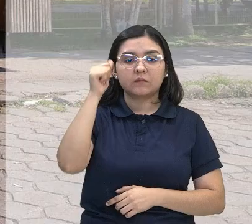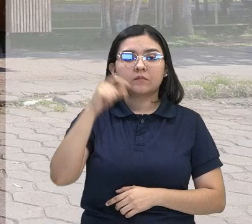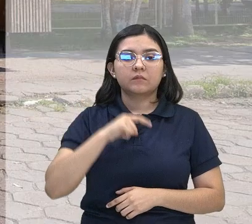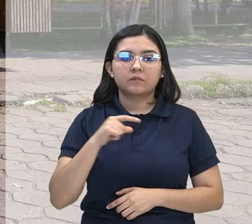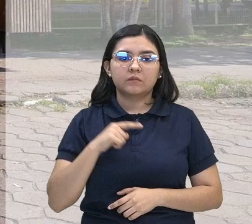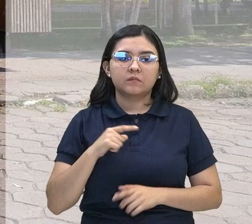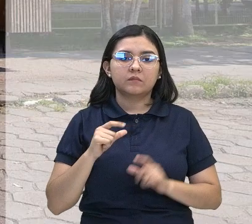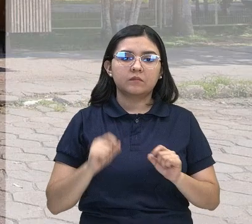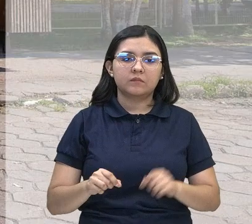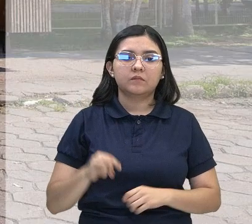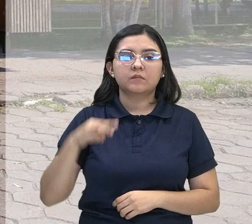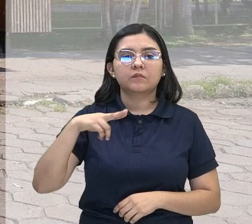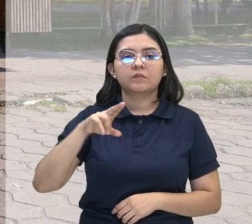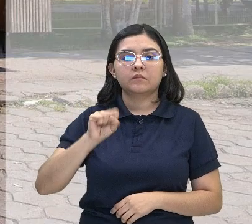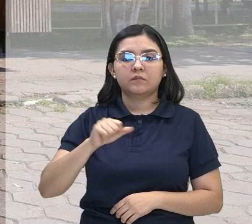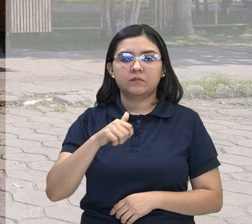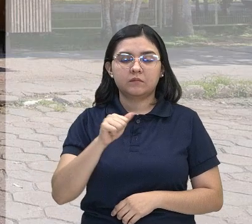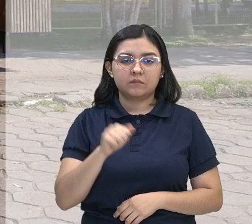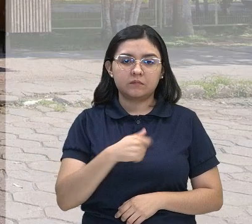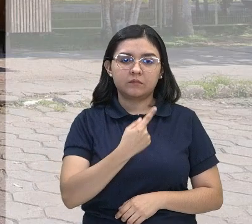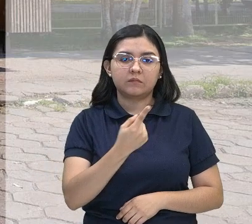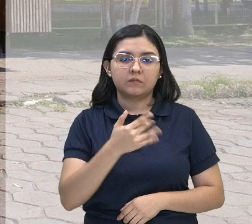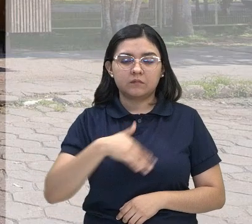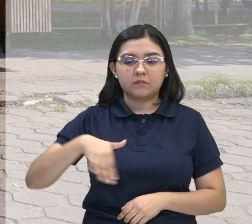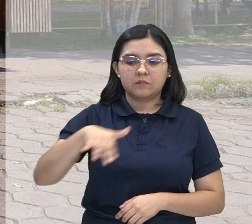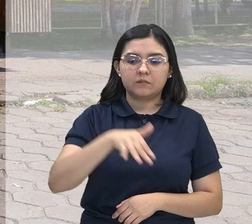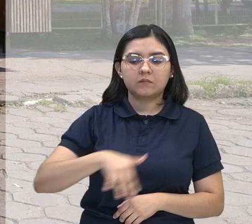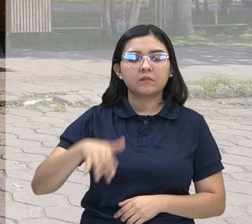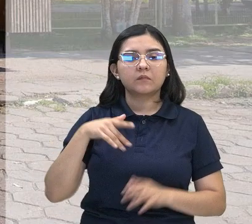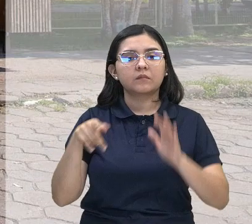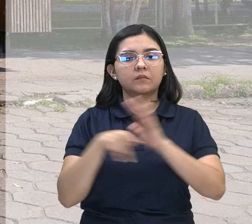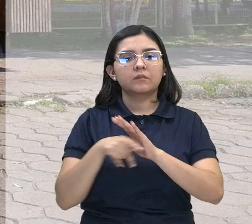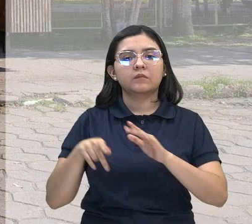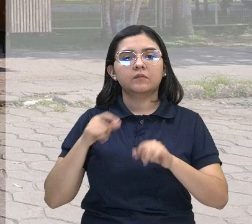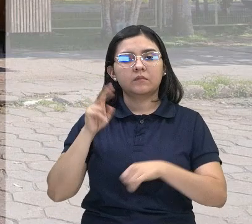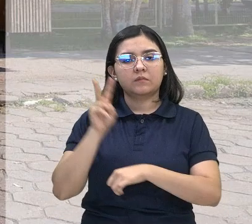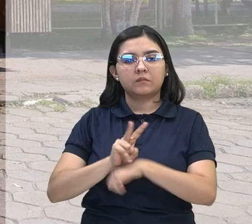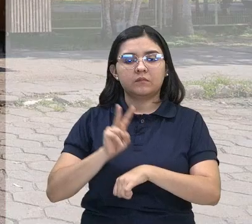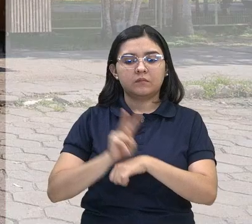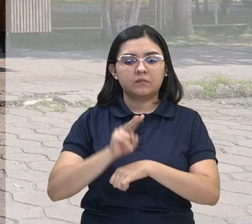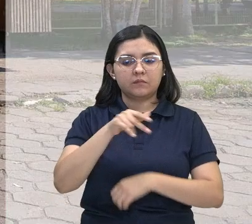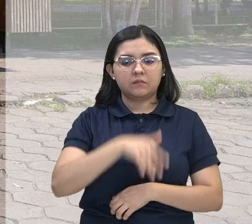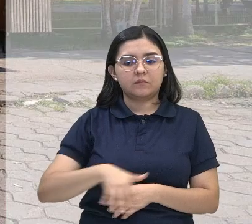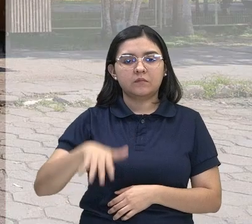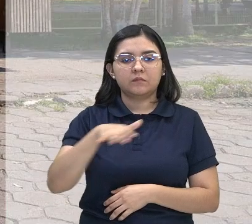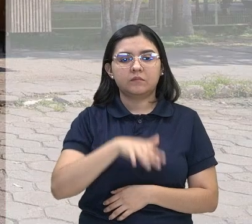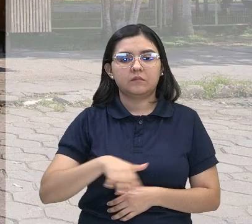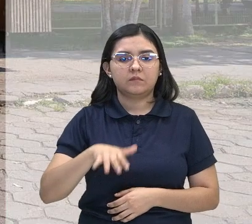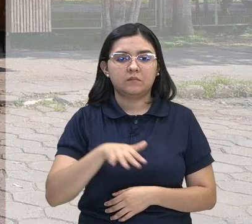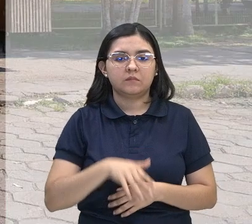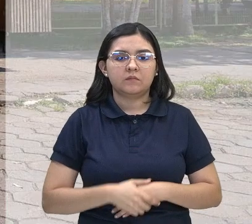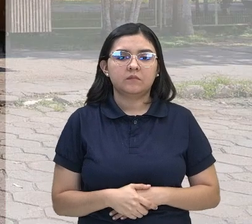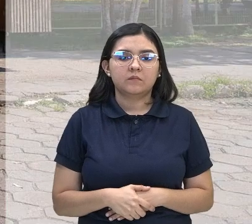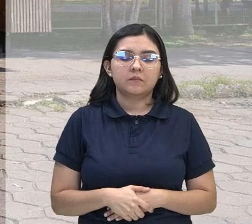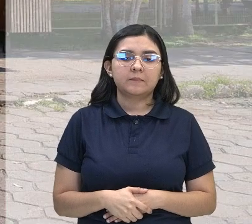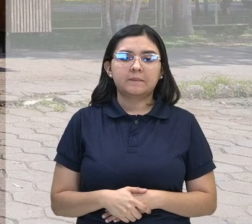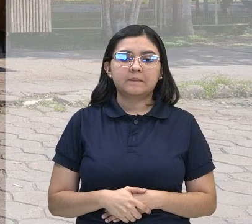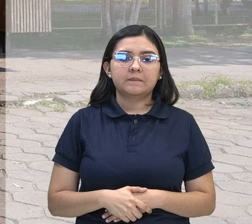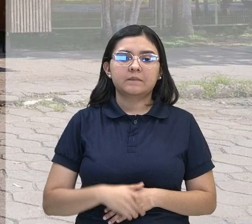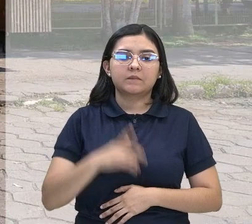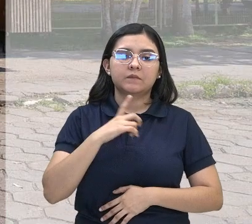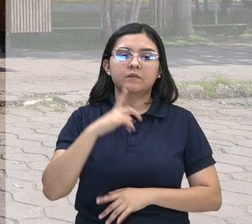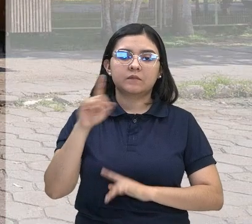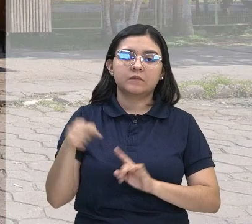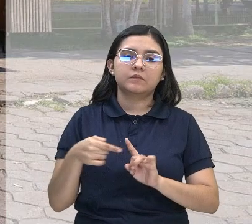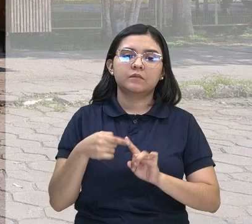Botânico, MUSA, que é uma área de preservação ambiental e conservação mista, com fins